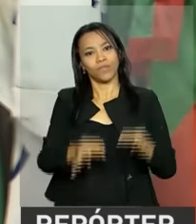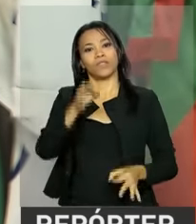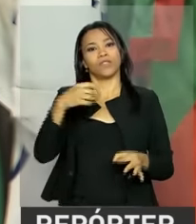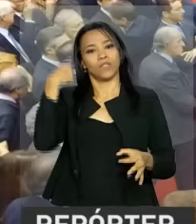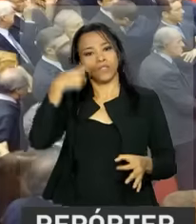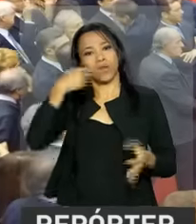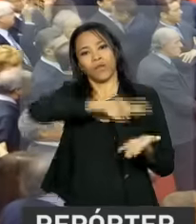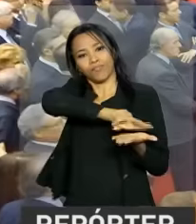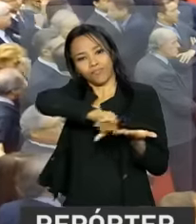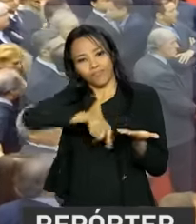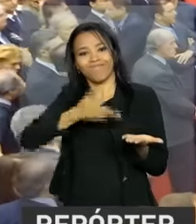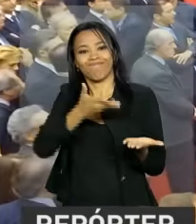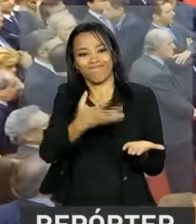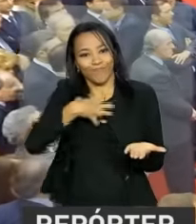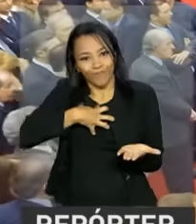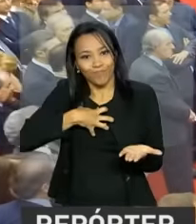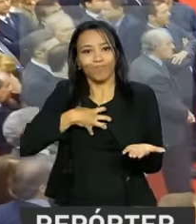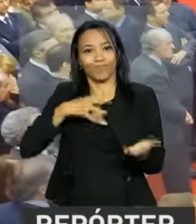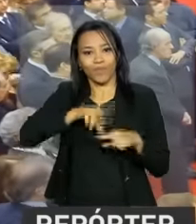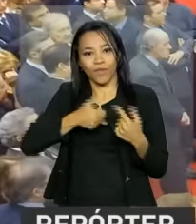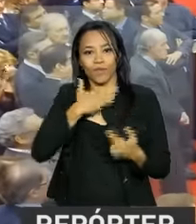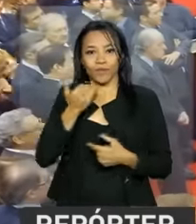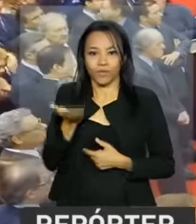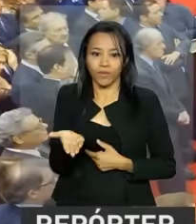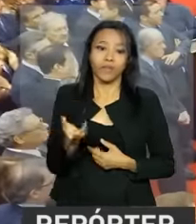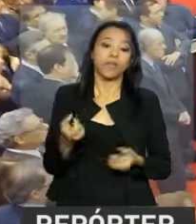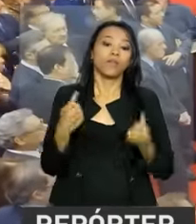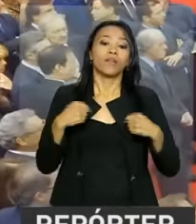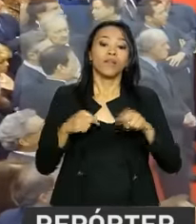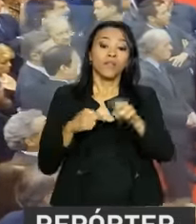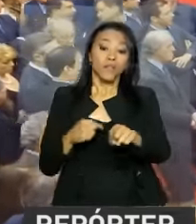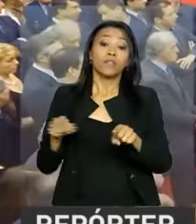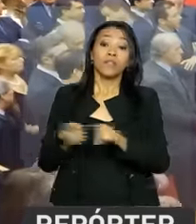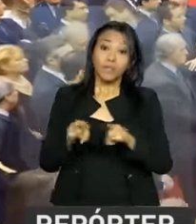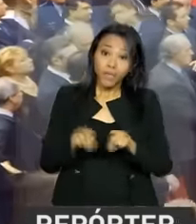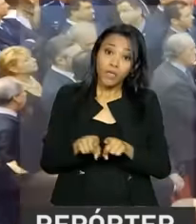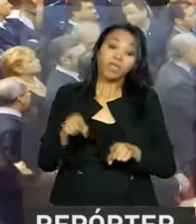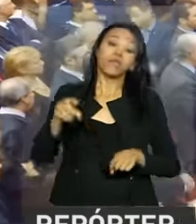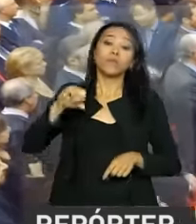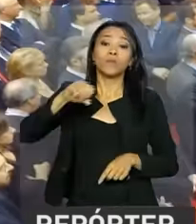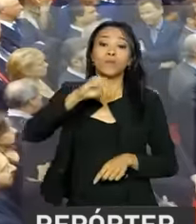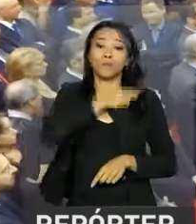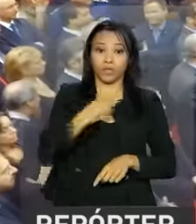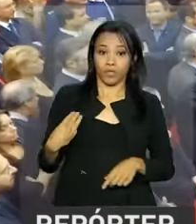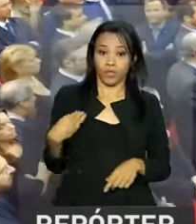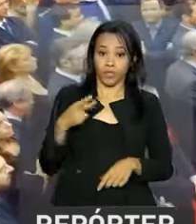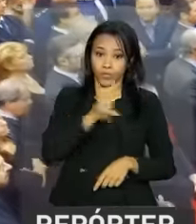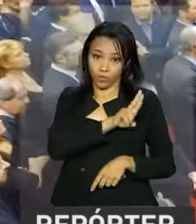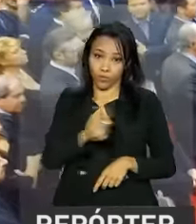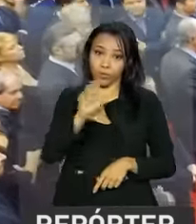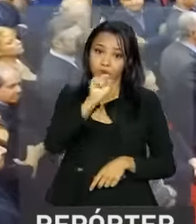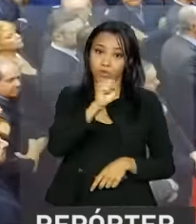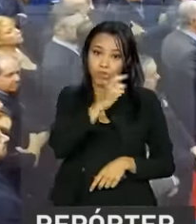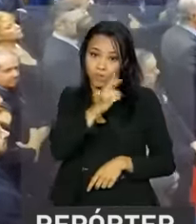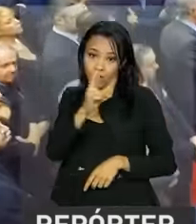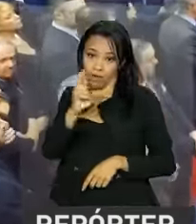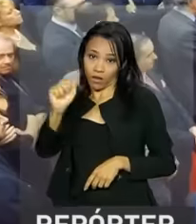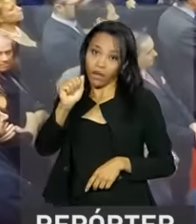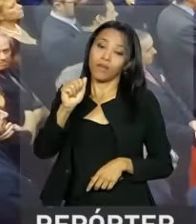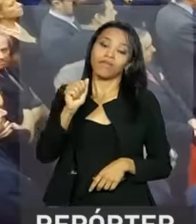judiciário o Ministro das relações exteriores José Serra acompanhou presidente elou